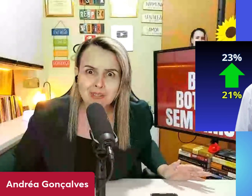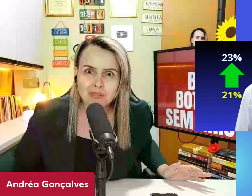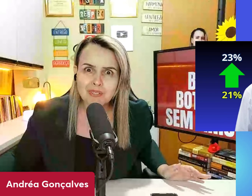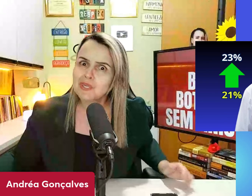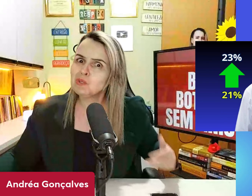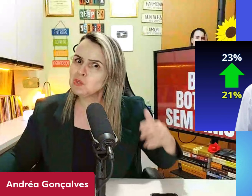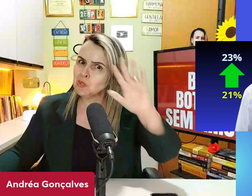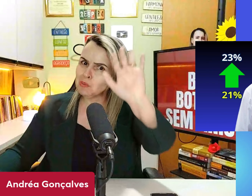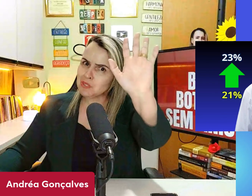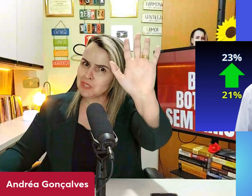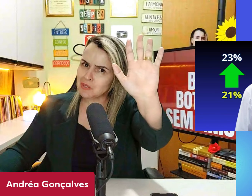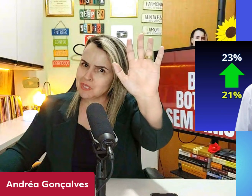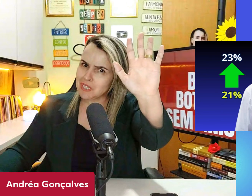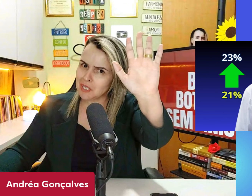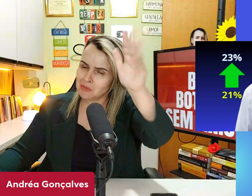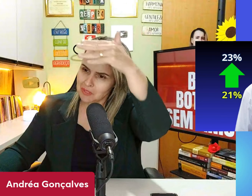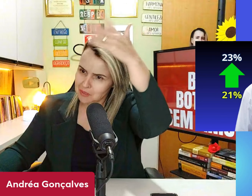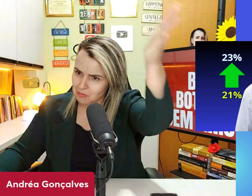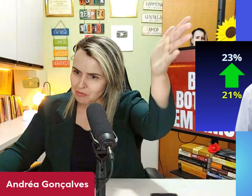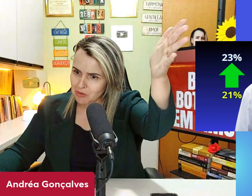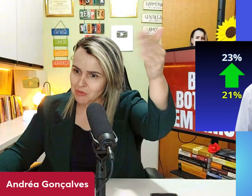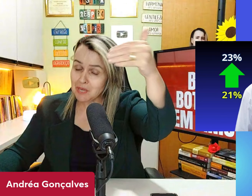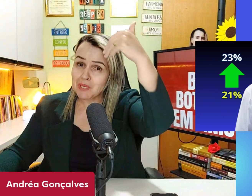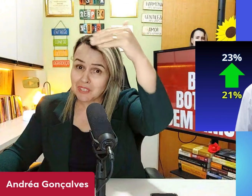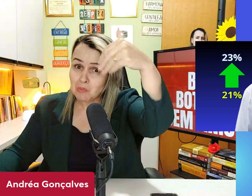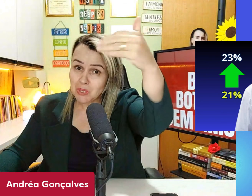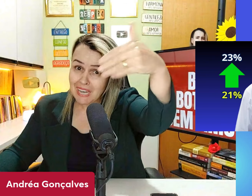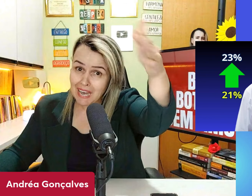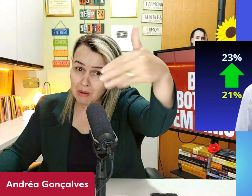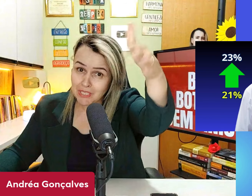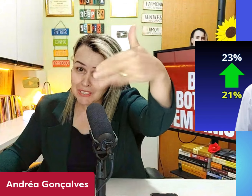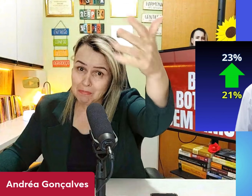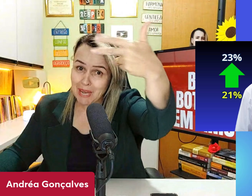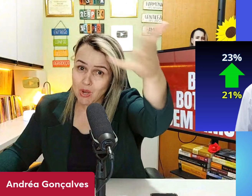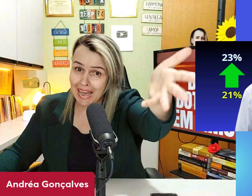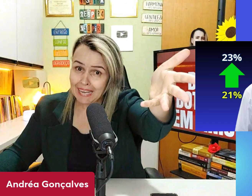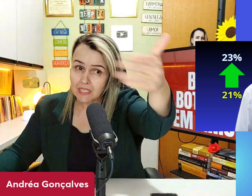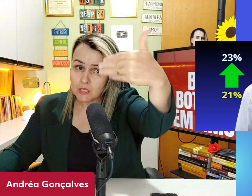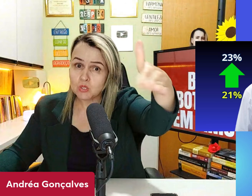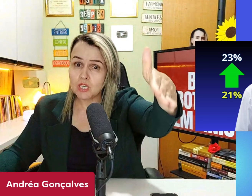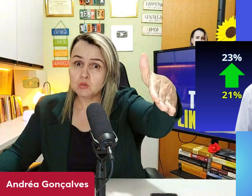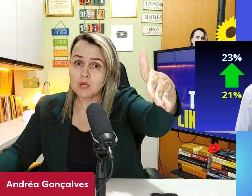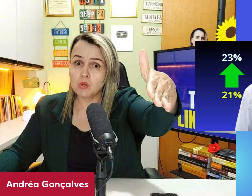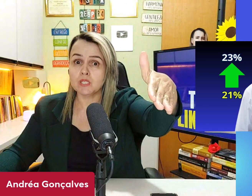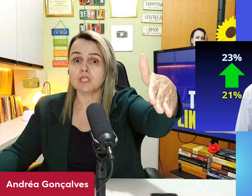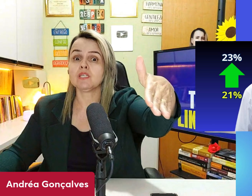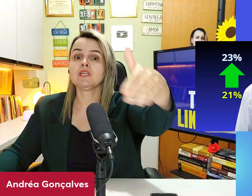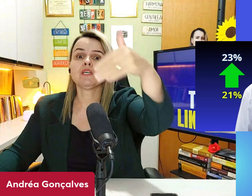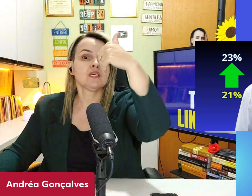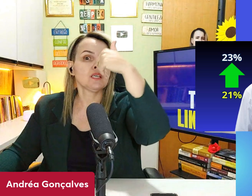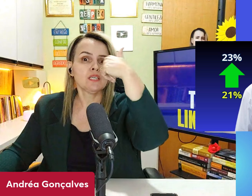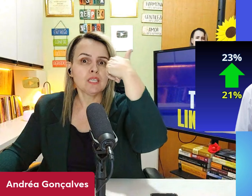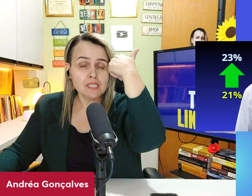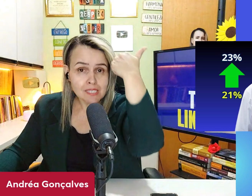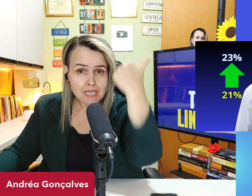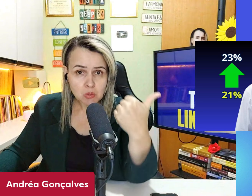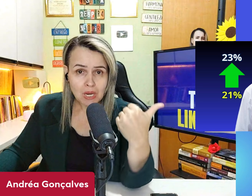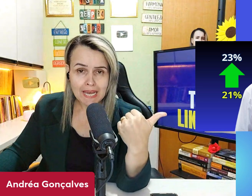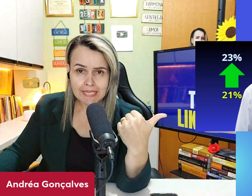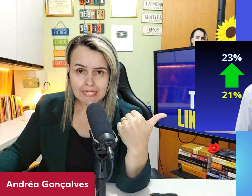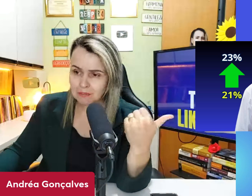errado os números que estão dizendo mas vamos ver porque tem muita água ainda para rolar eu sei de uma coisa que